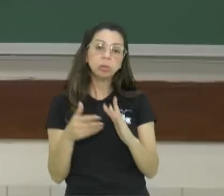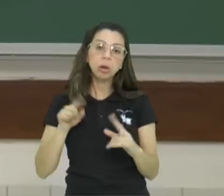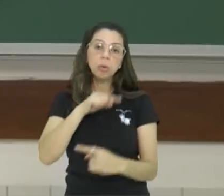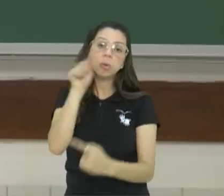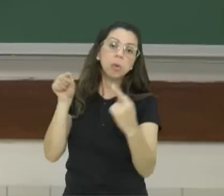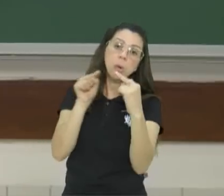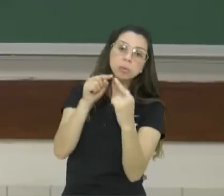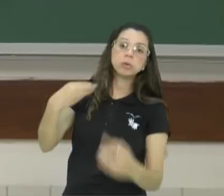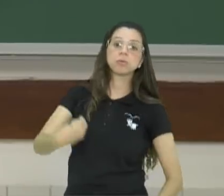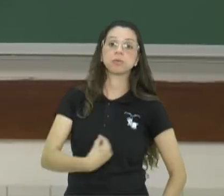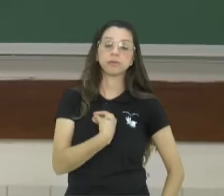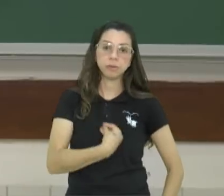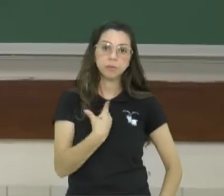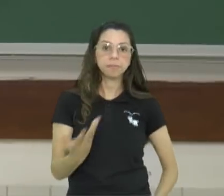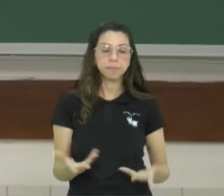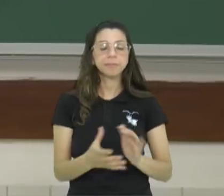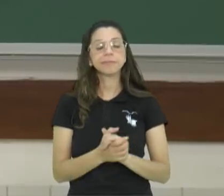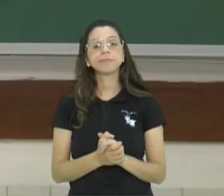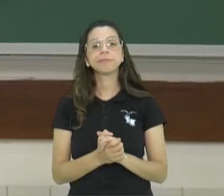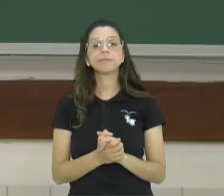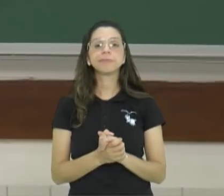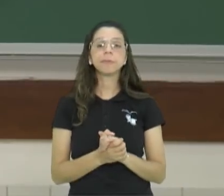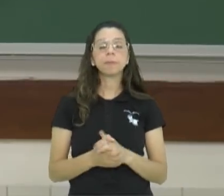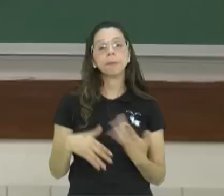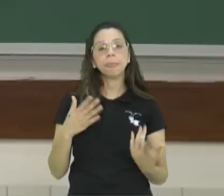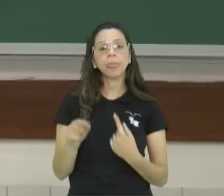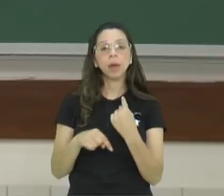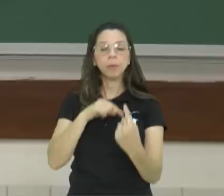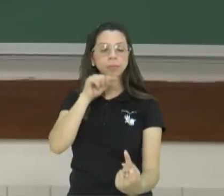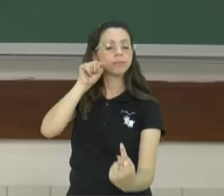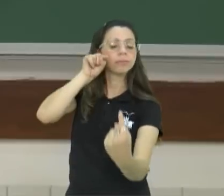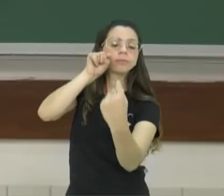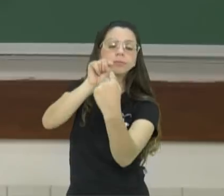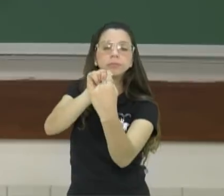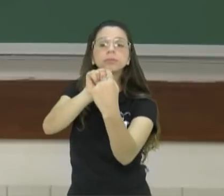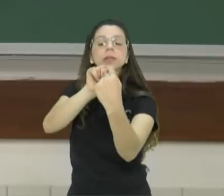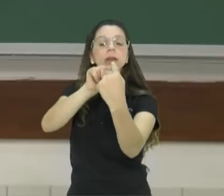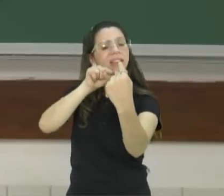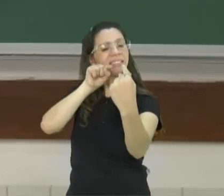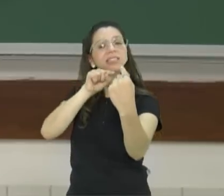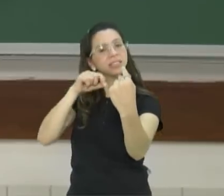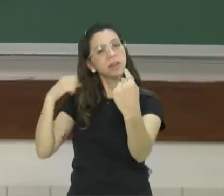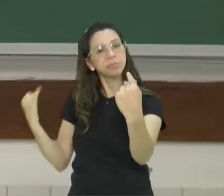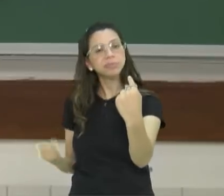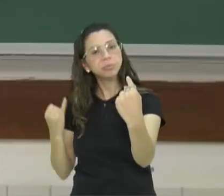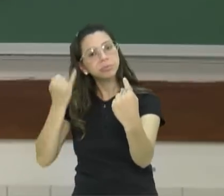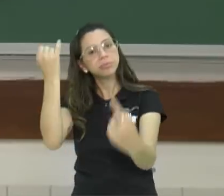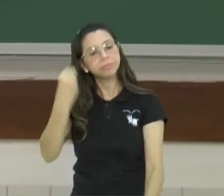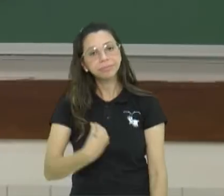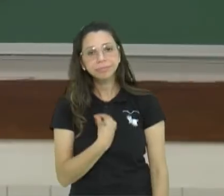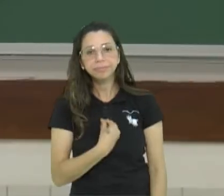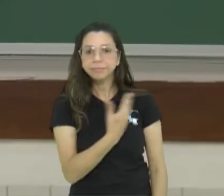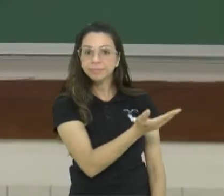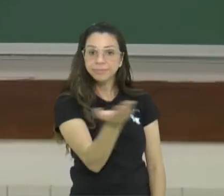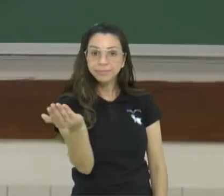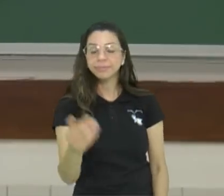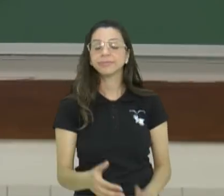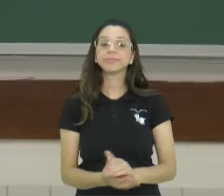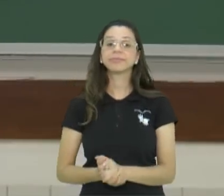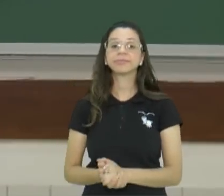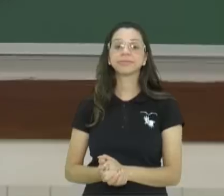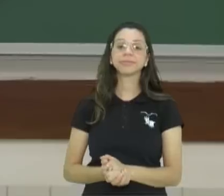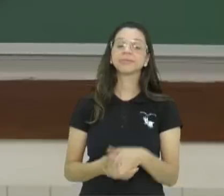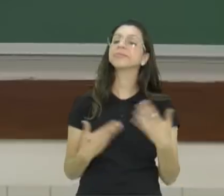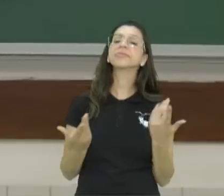pense em alguma coisa, estipule um objetivo, um sonho. Isso é importante para a sua vida. E qual é esse